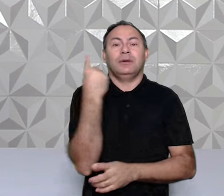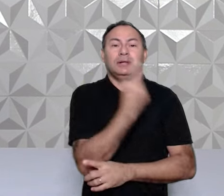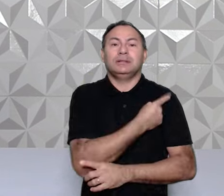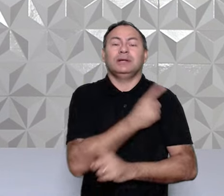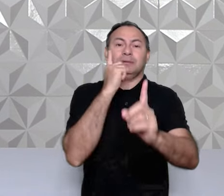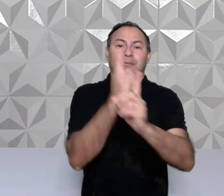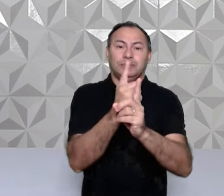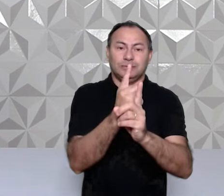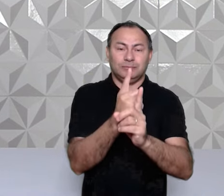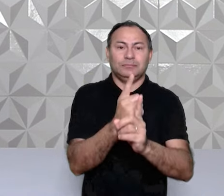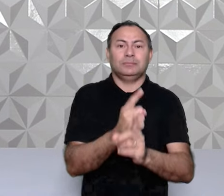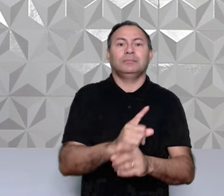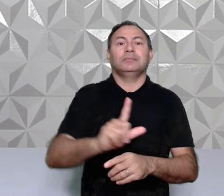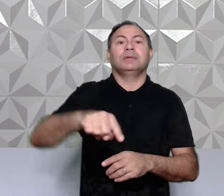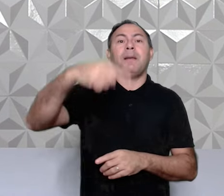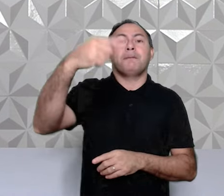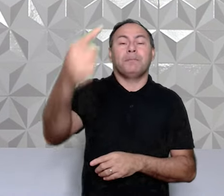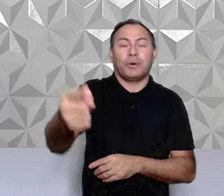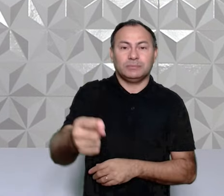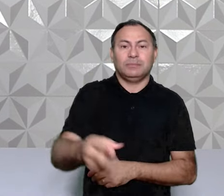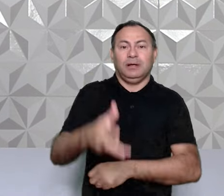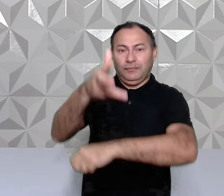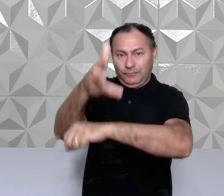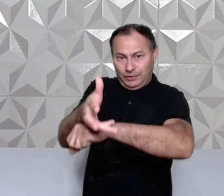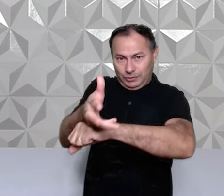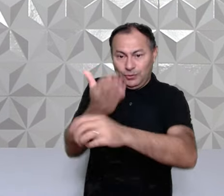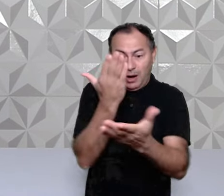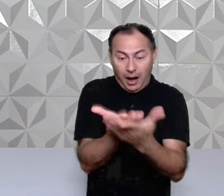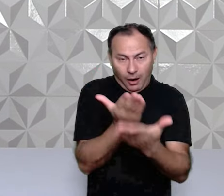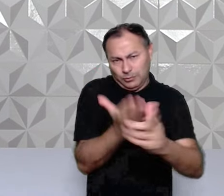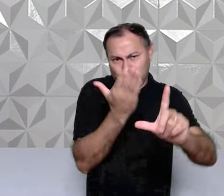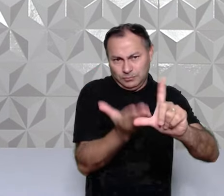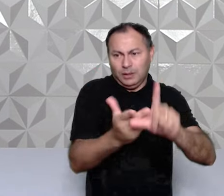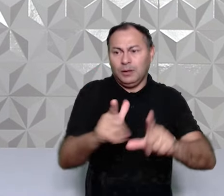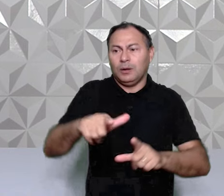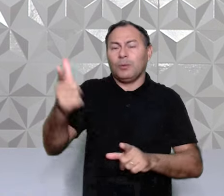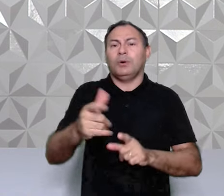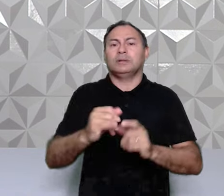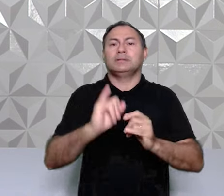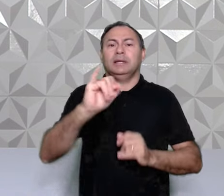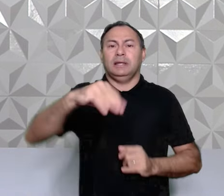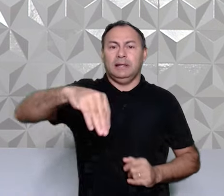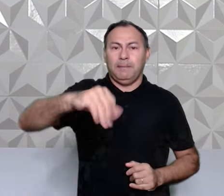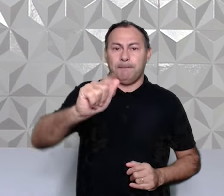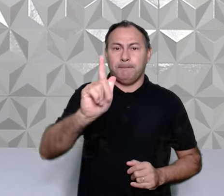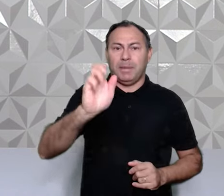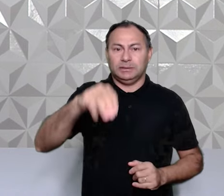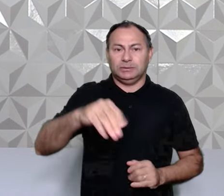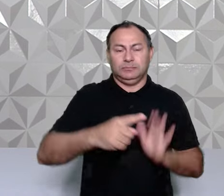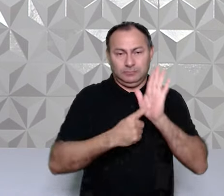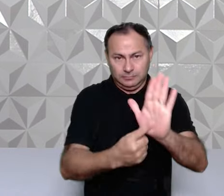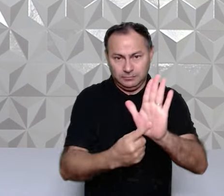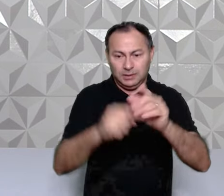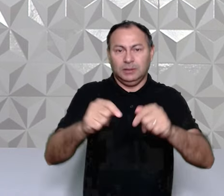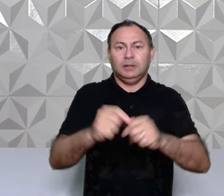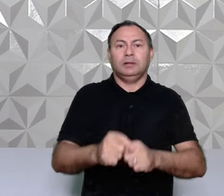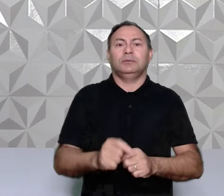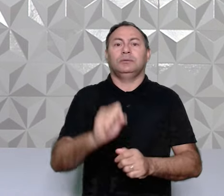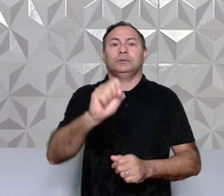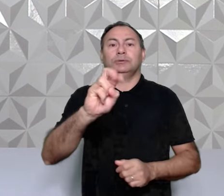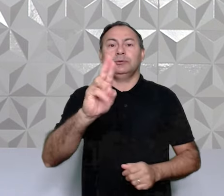e nós nos encontraremos então na próxima videoaula com outras imagens apresentadas